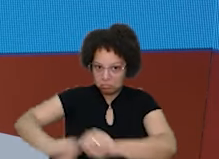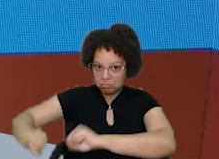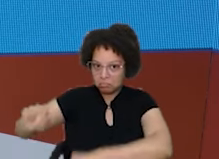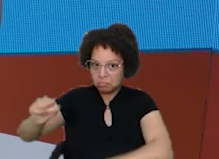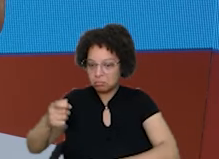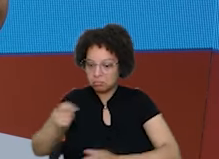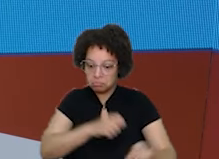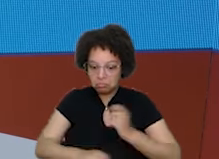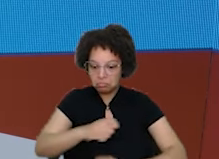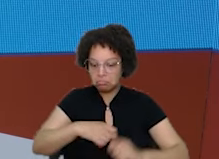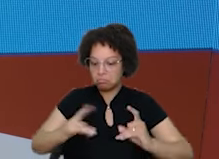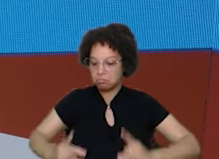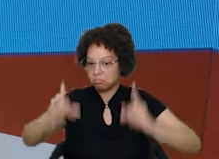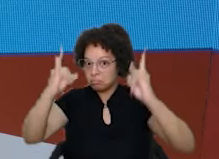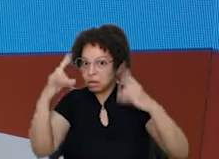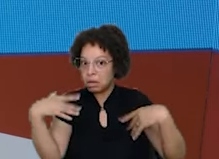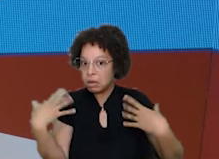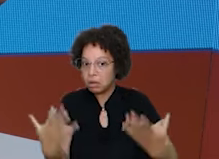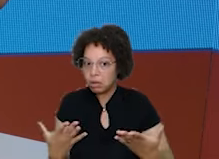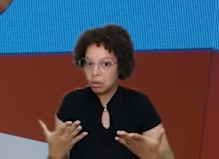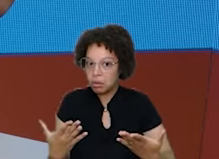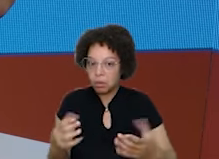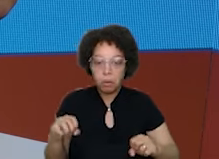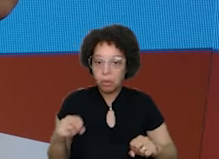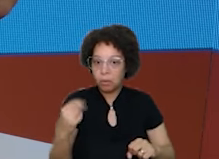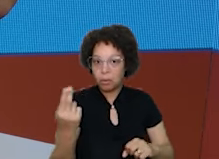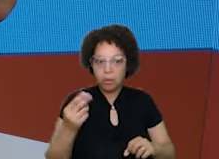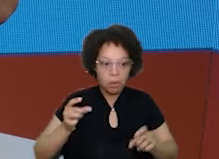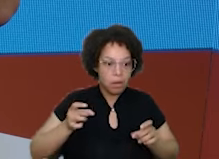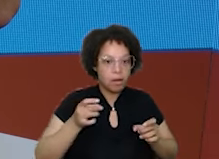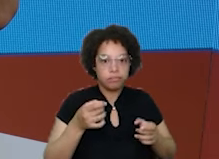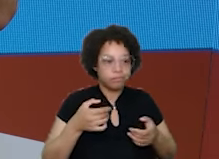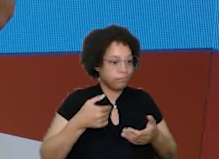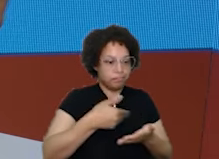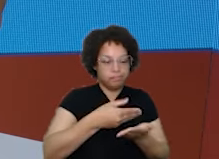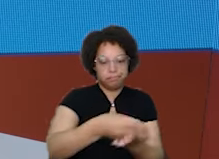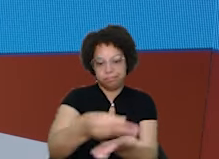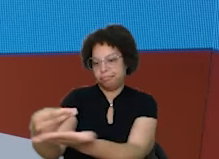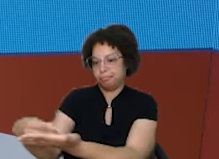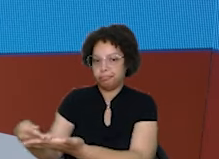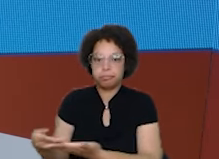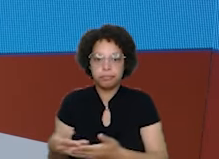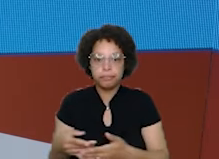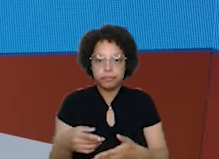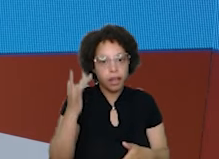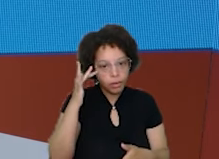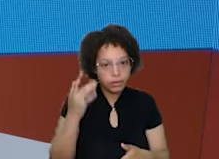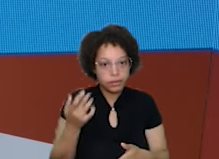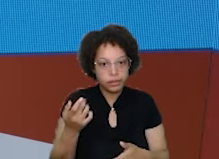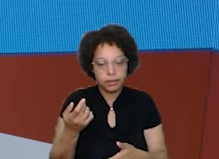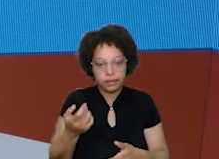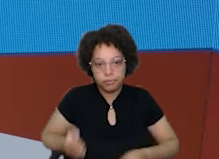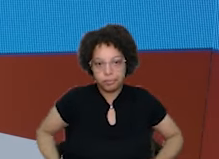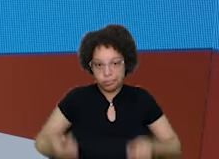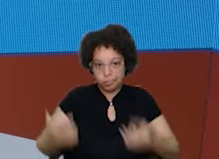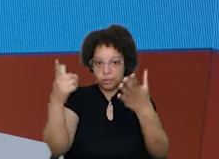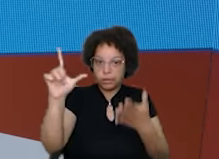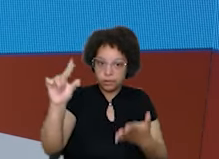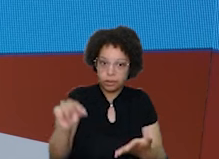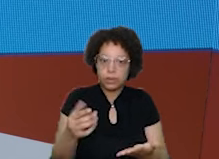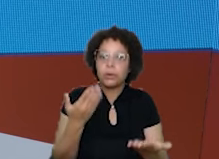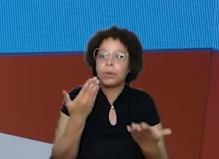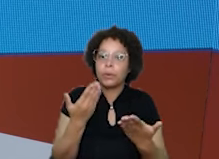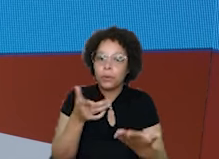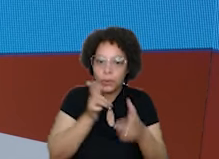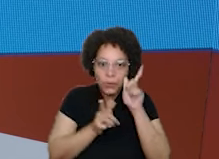invés de soltar para todo mundo né exato e a você vai gastar menos vai comunicar com menos